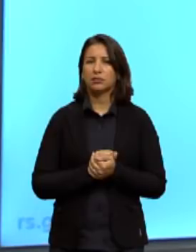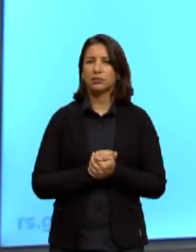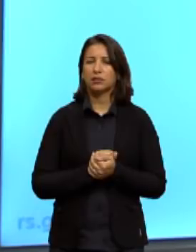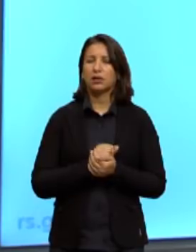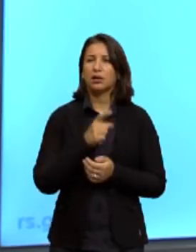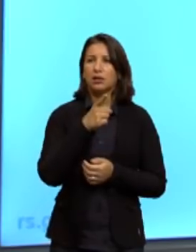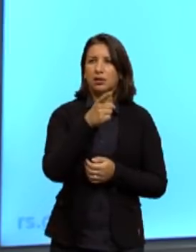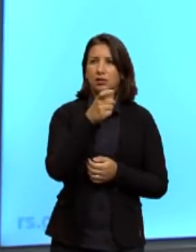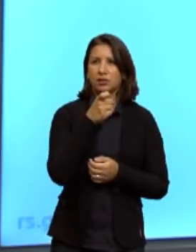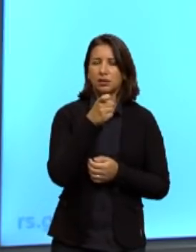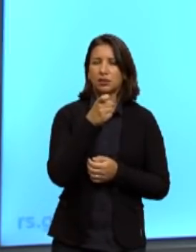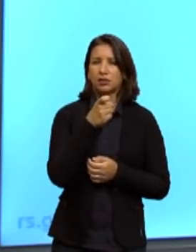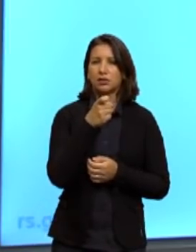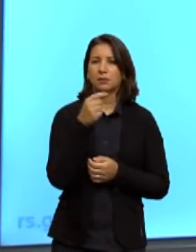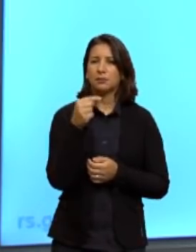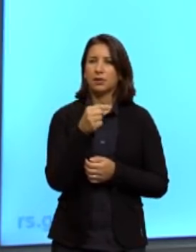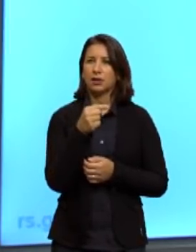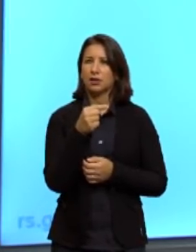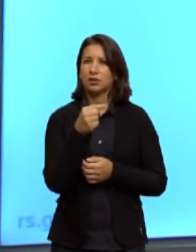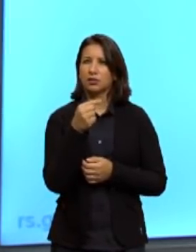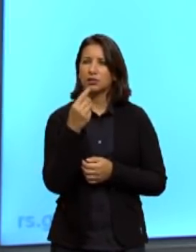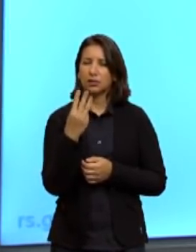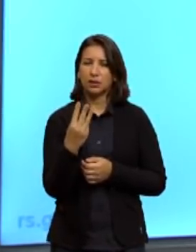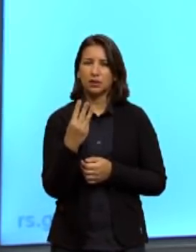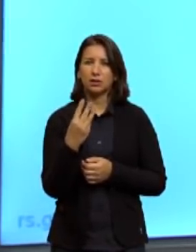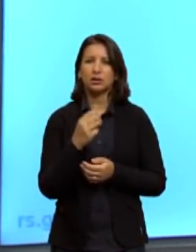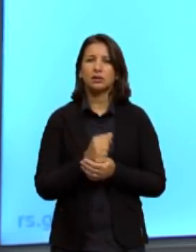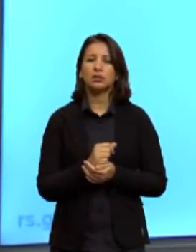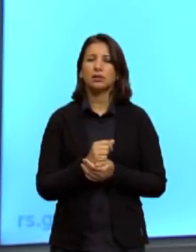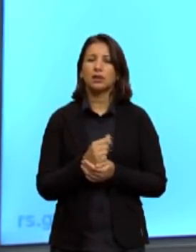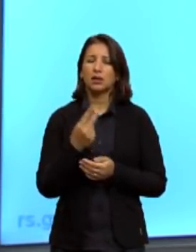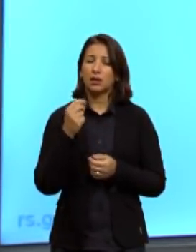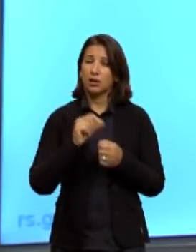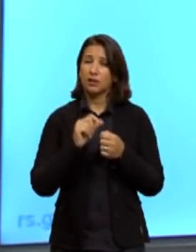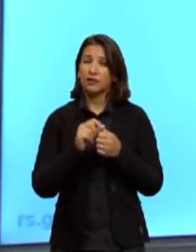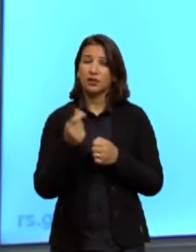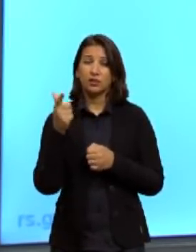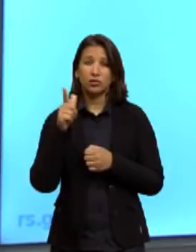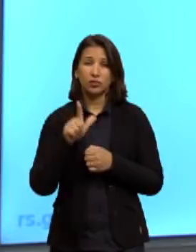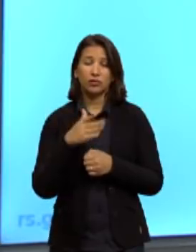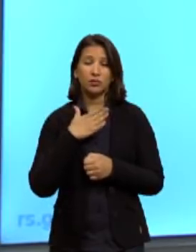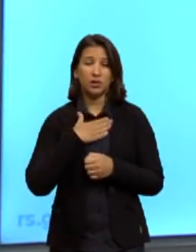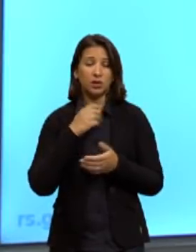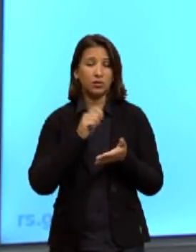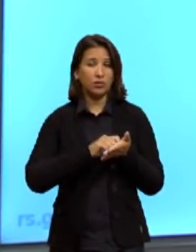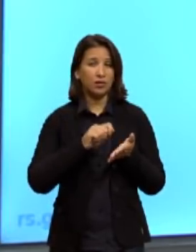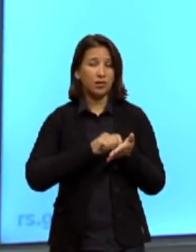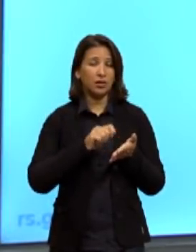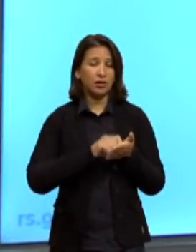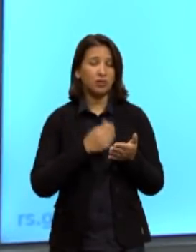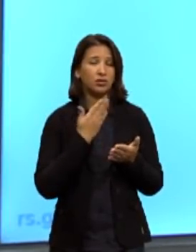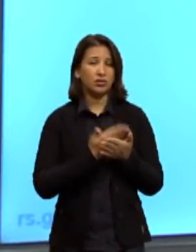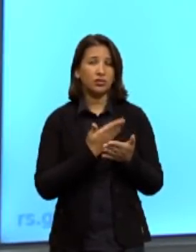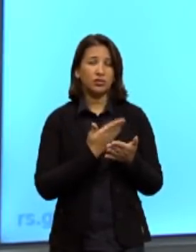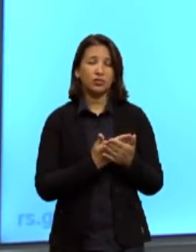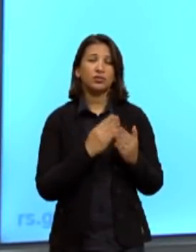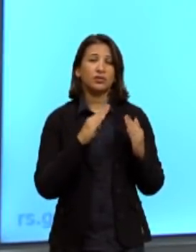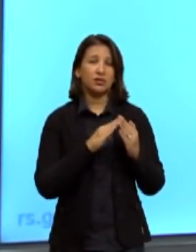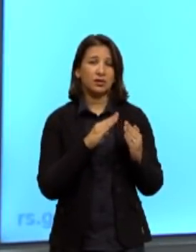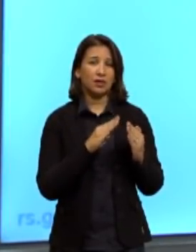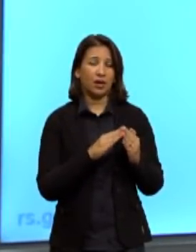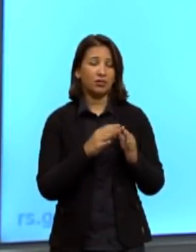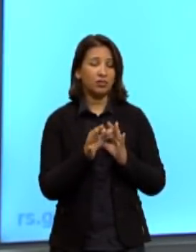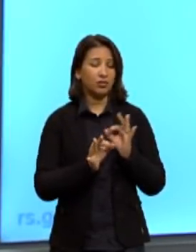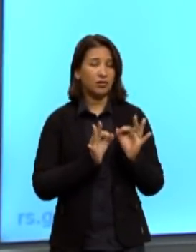e o x - 13 eu fiz novamente né vocês podem perceber que é o meu caderninho lá de estudos é o meu caderninho que eu